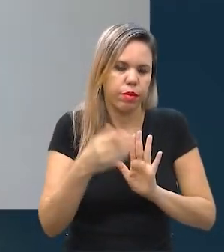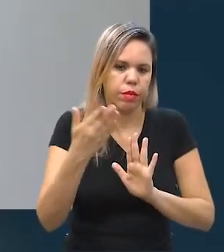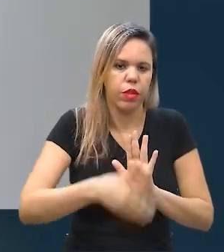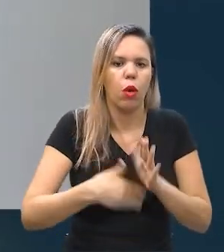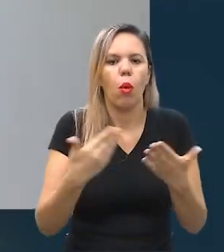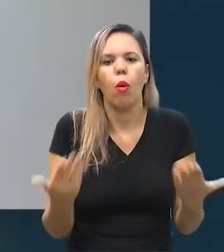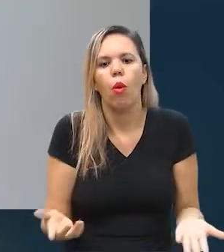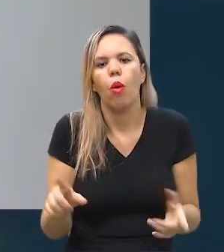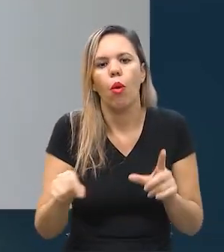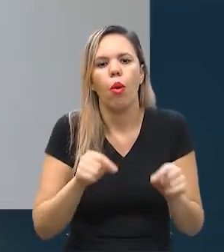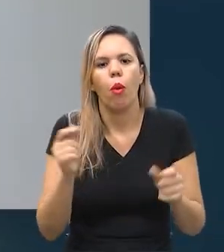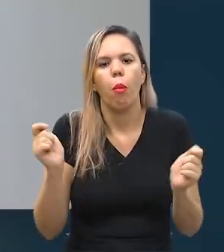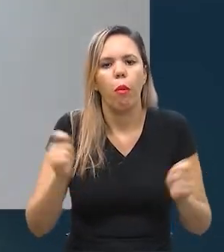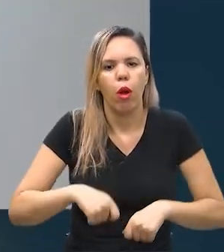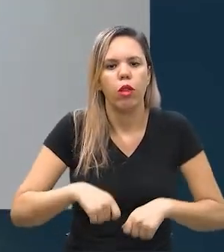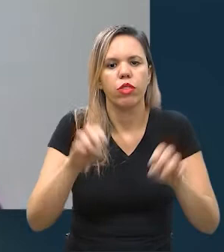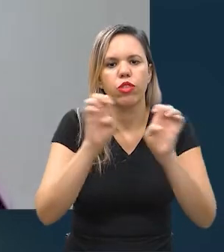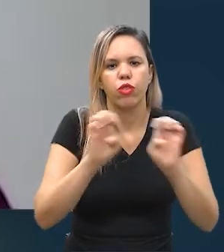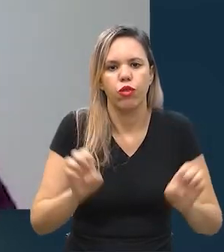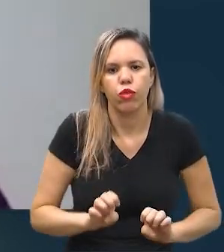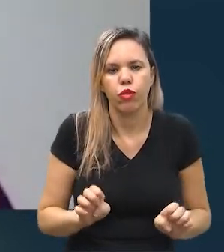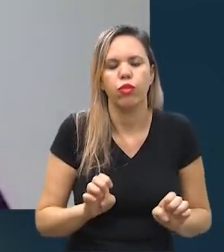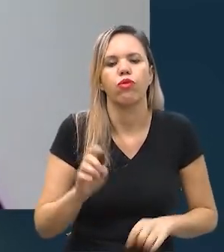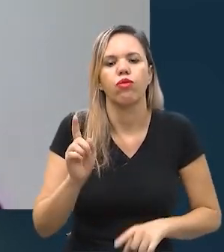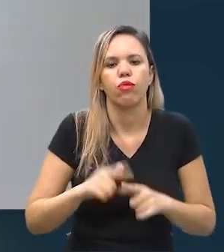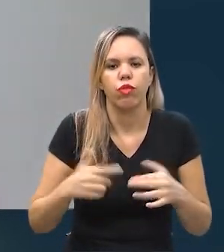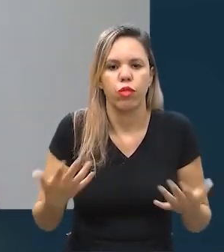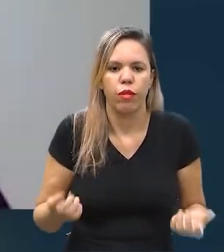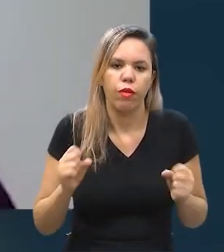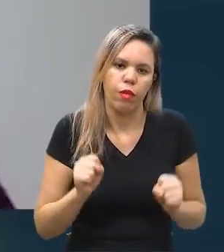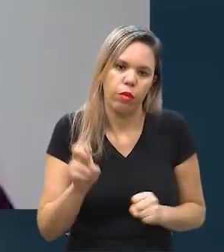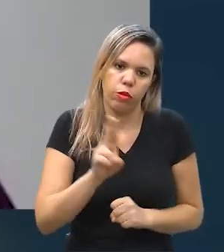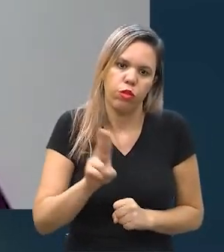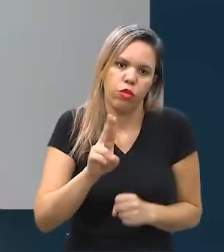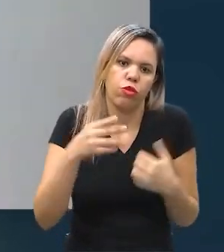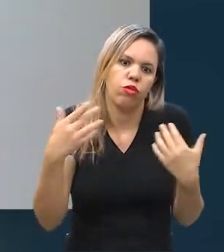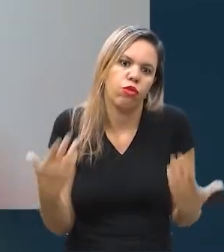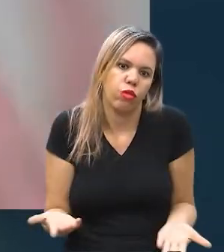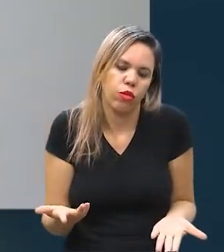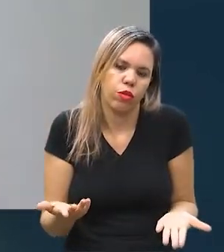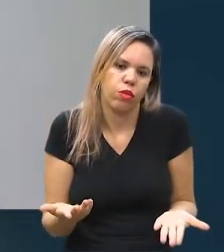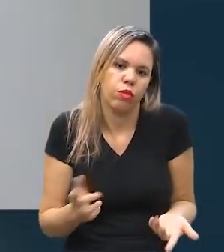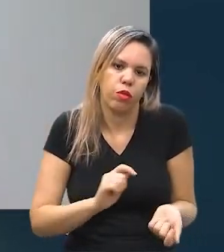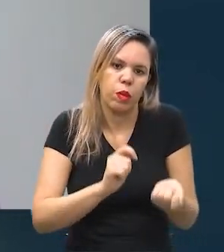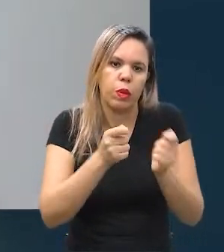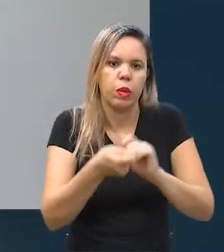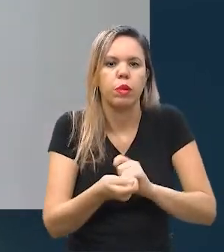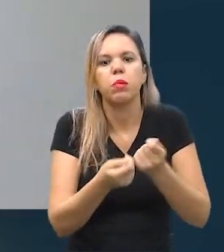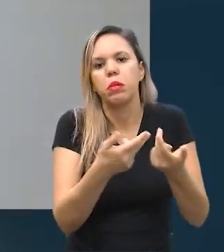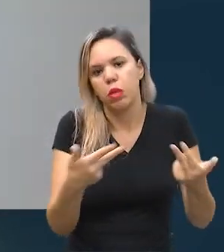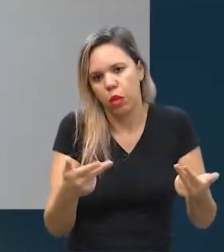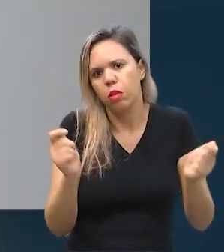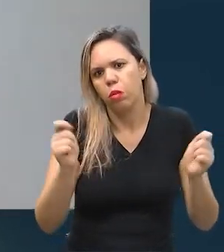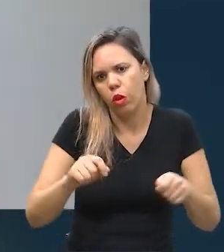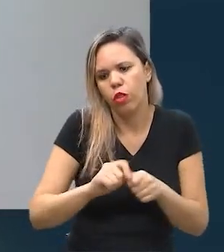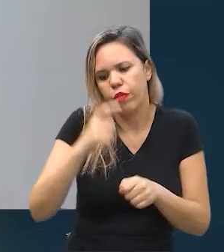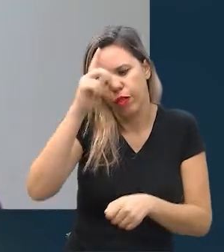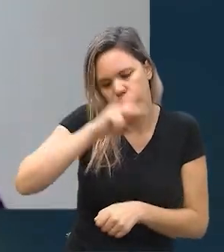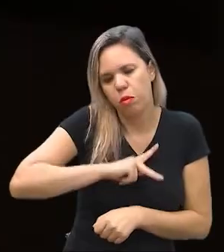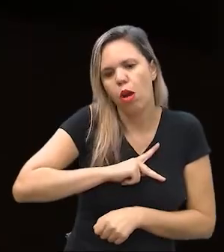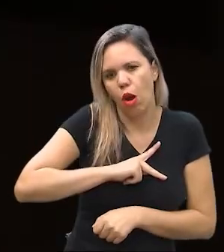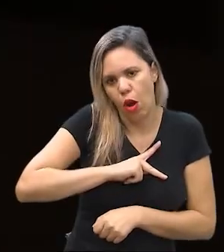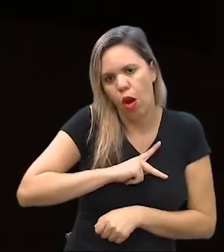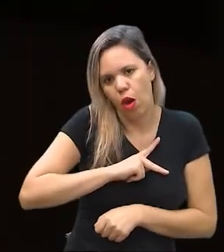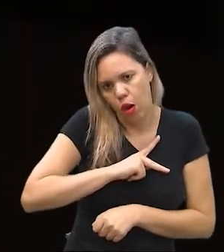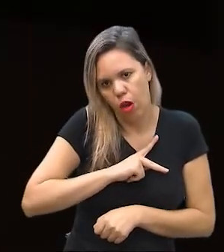são os caminhos, como é que ele pode se estruturar, que ferramentas ele vai poder utilizar para poder se adequar, porque muita coisa ele pode fazer ele